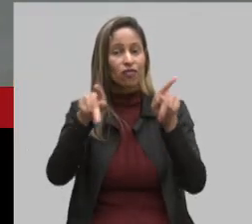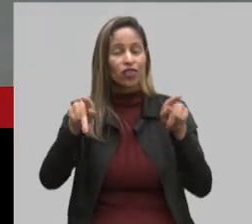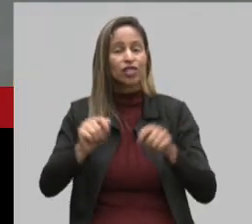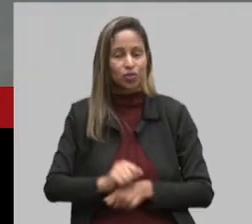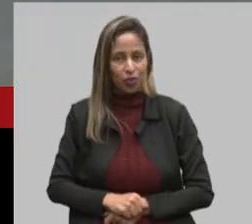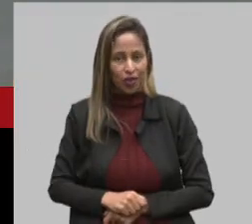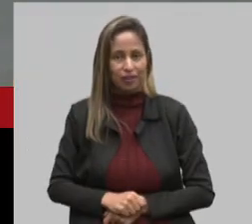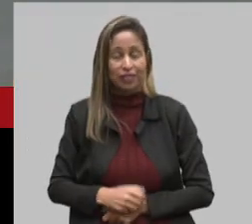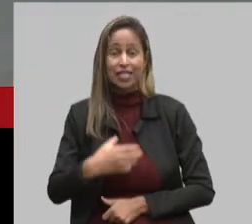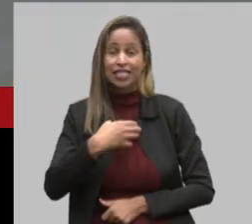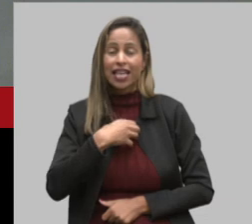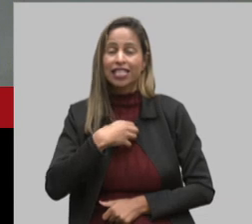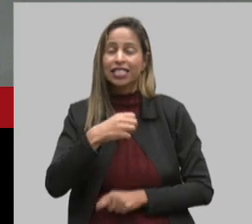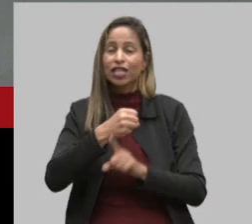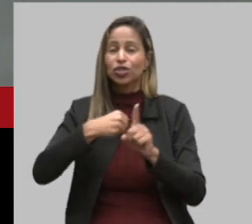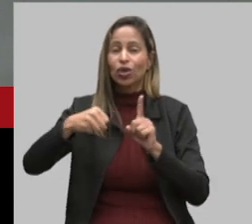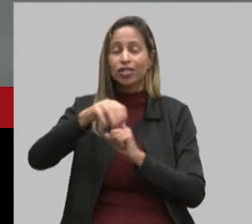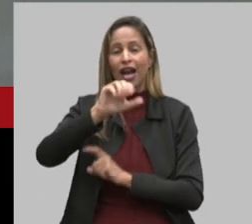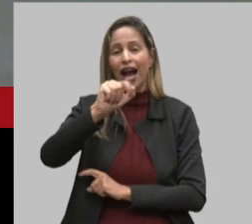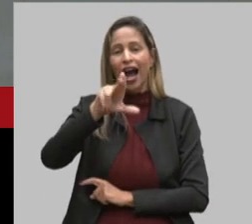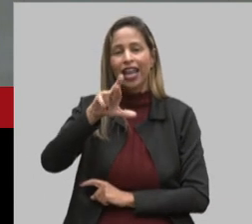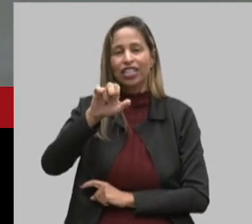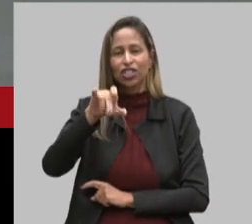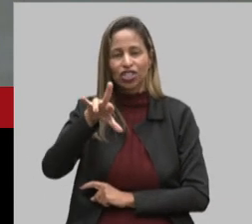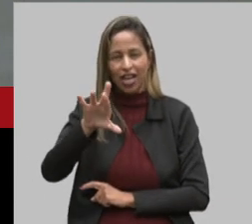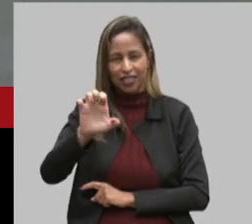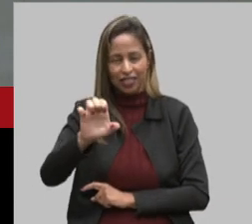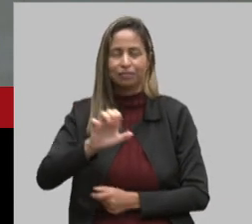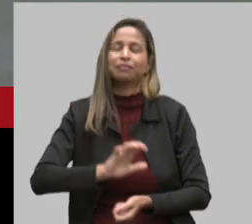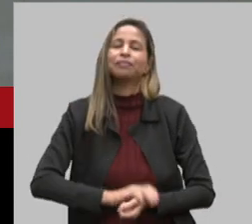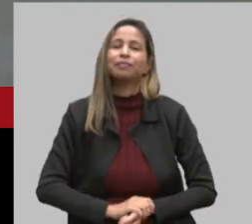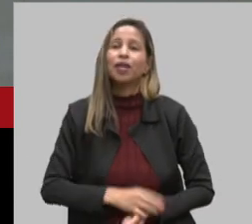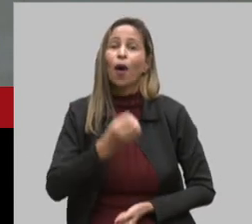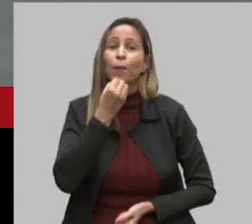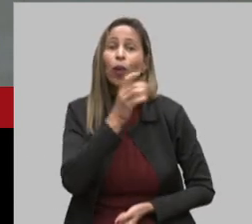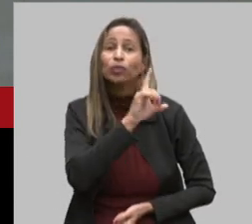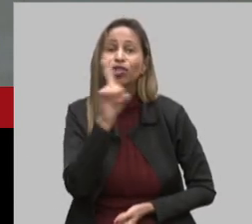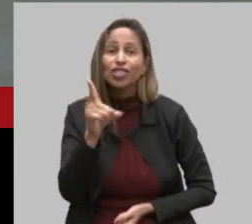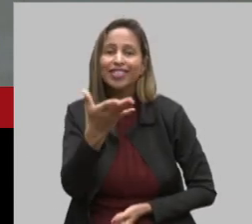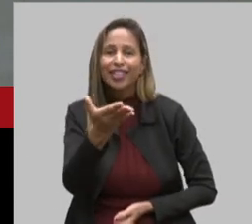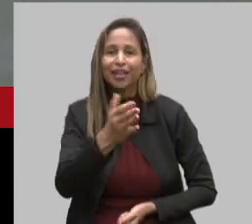Ciências Sociais Alexandre teira bom